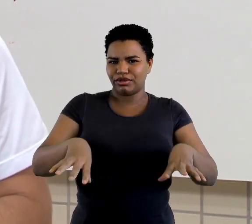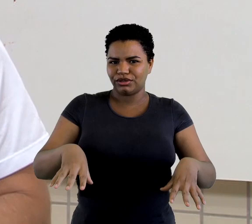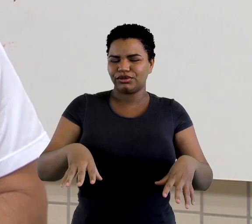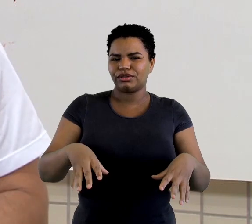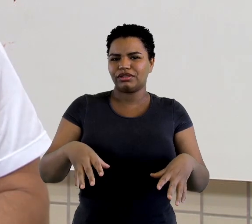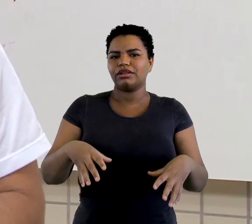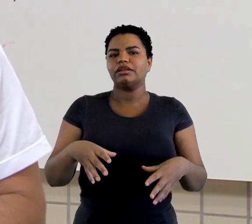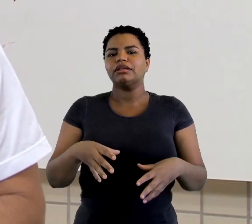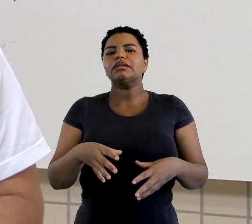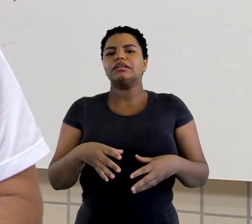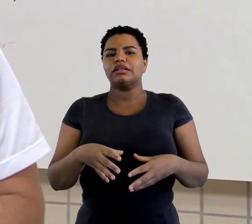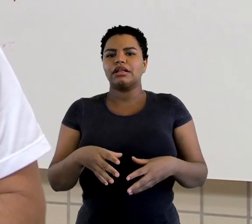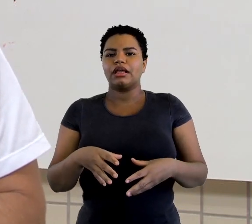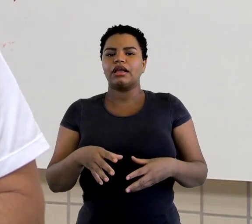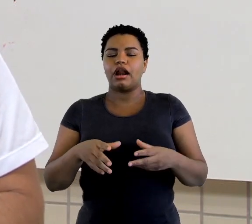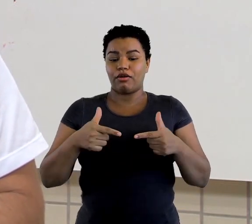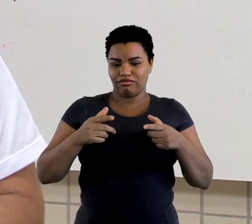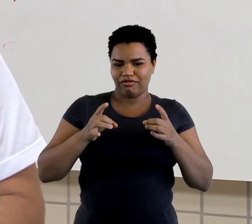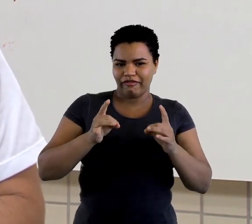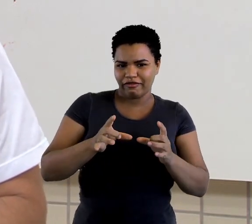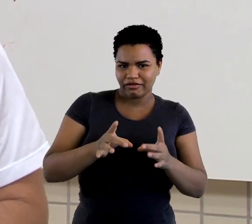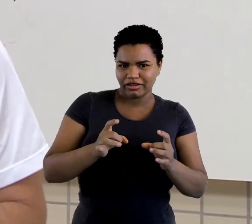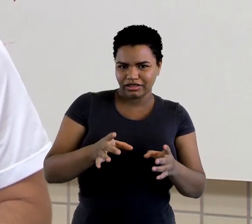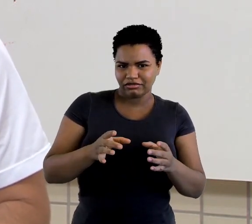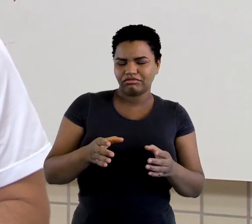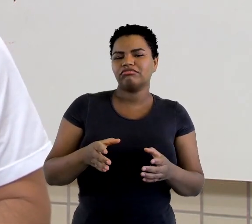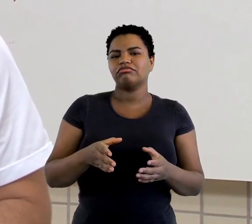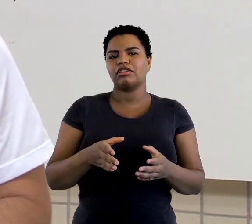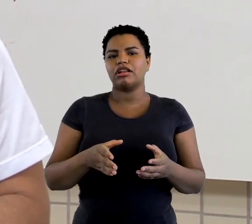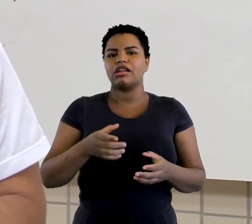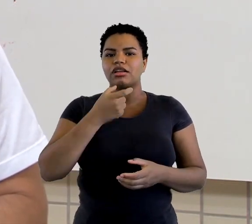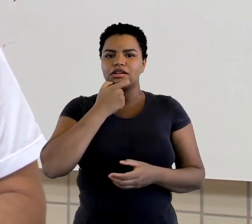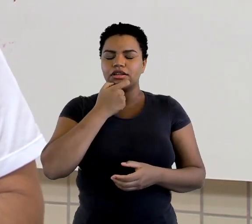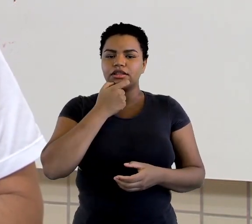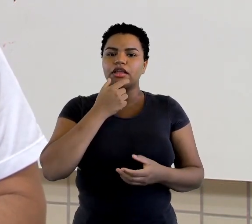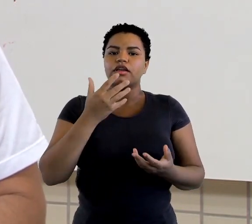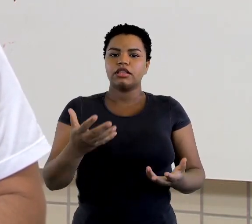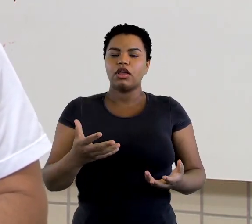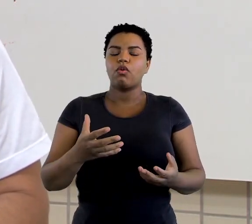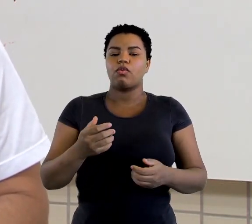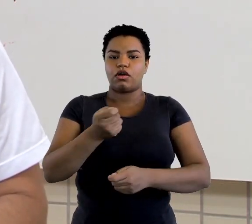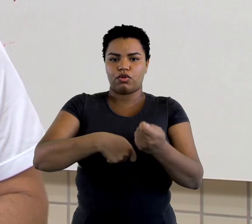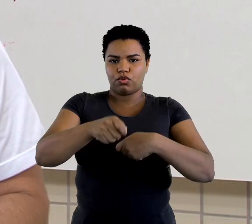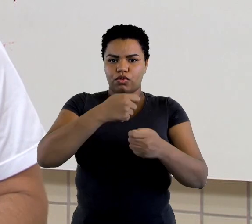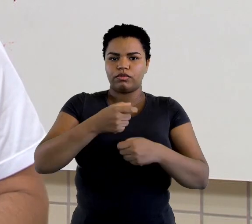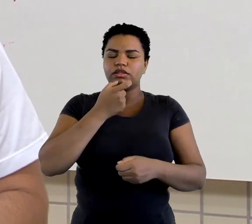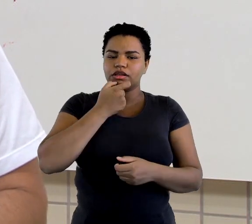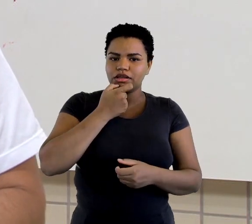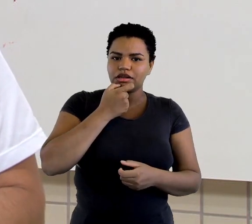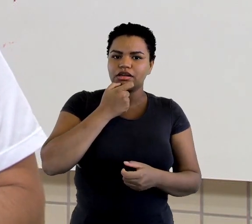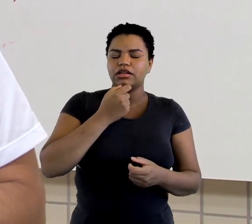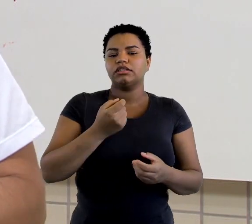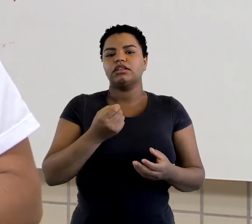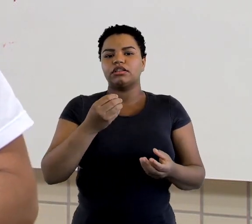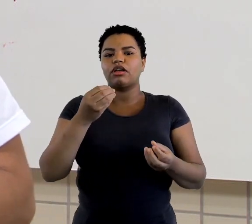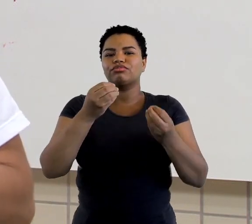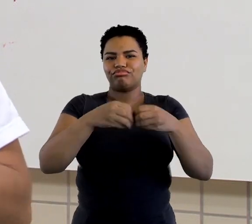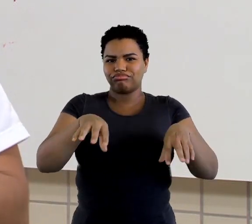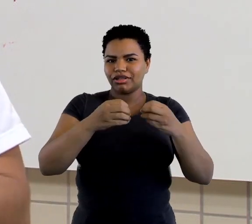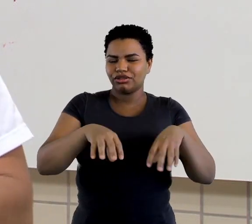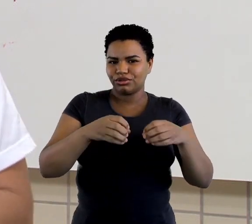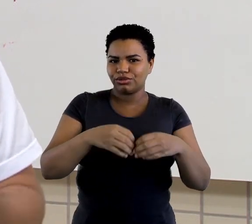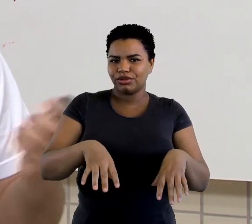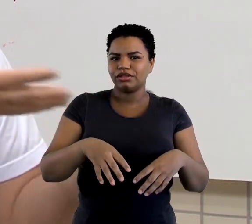Inglaterra. A economia inglesa sofreu muitos déficits. Então a Inglaterra agora voltaria